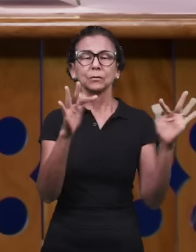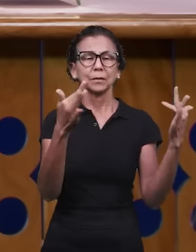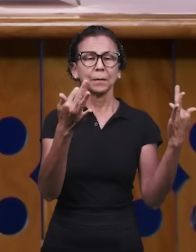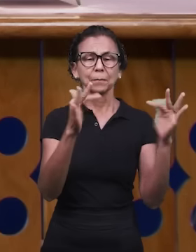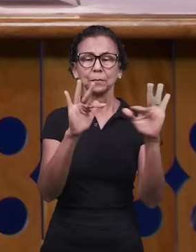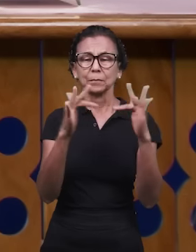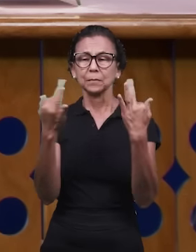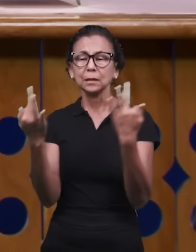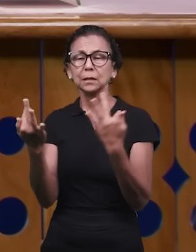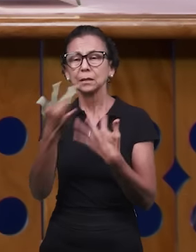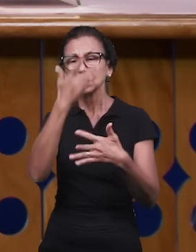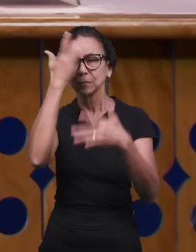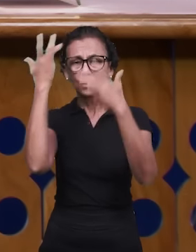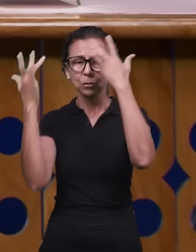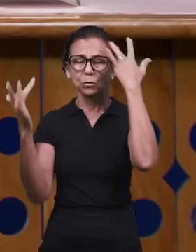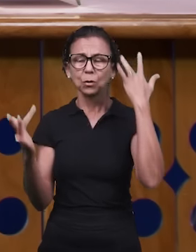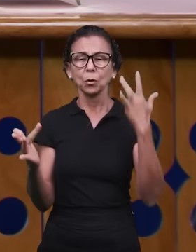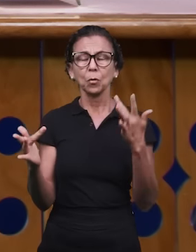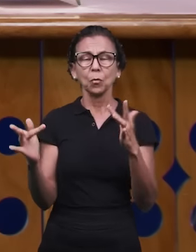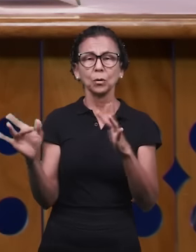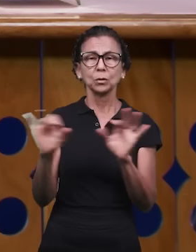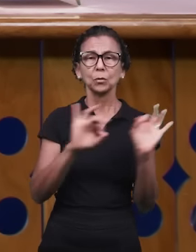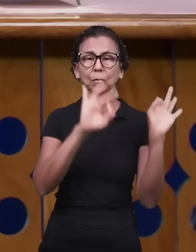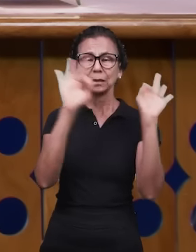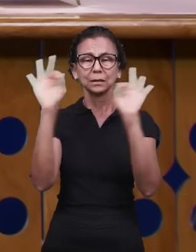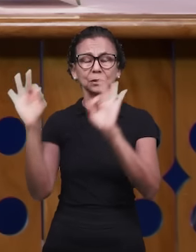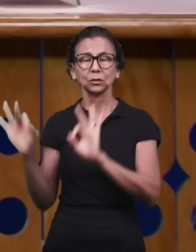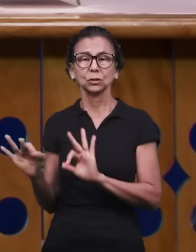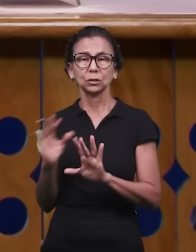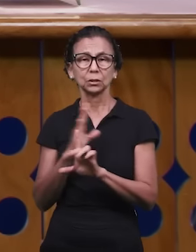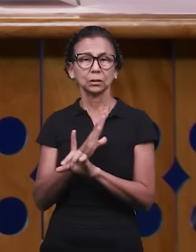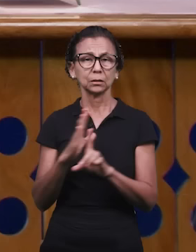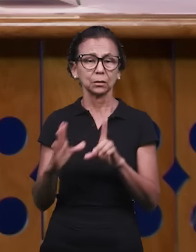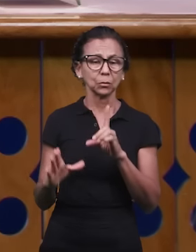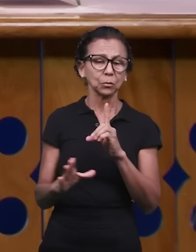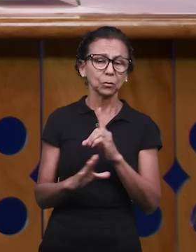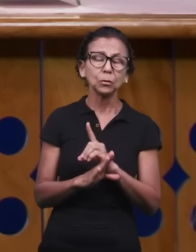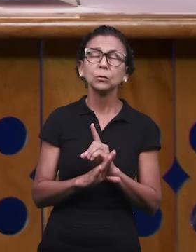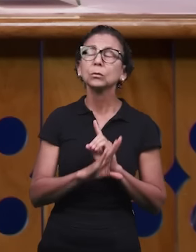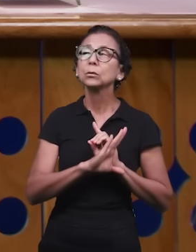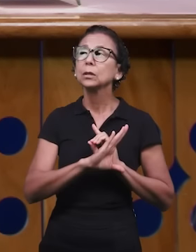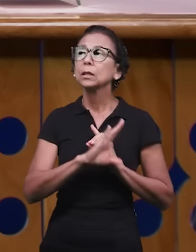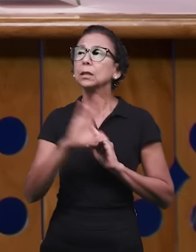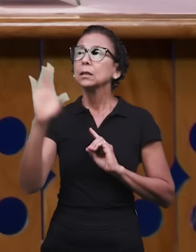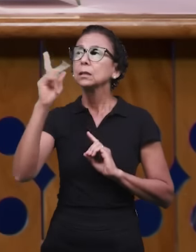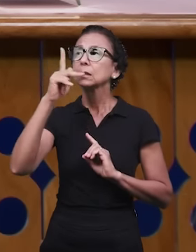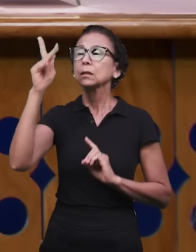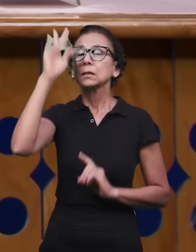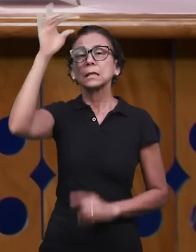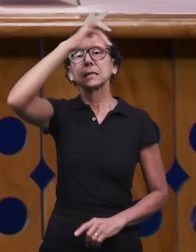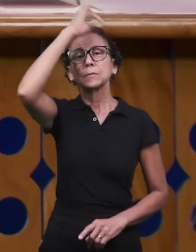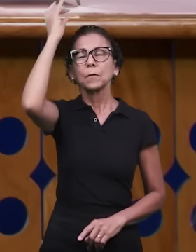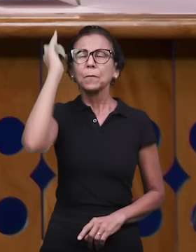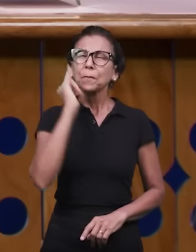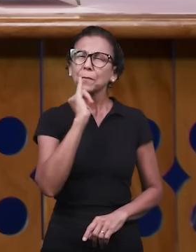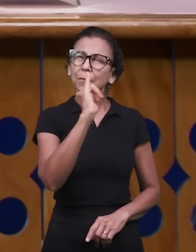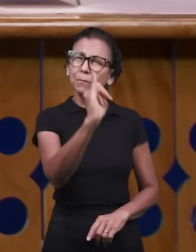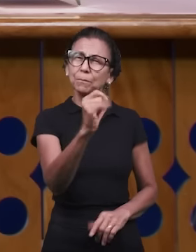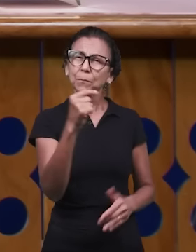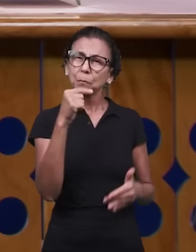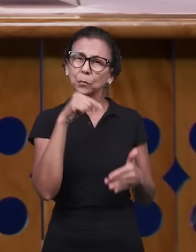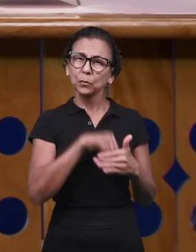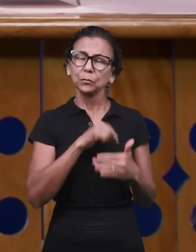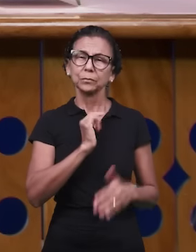está ouvindo a tua palavra neste momento, Senhor, que o teu Espírito Santo fale ao seu